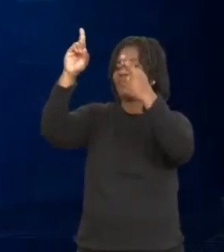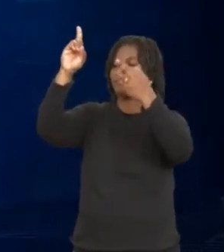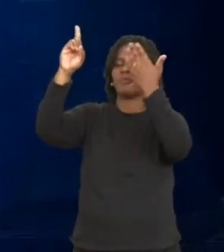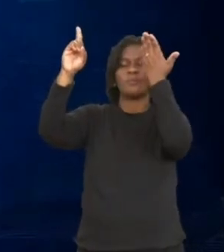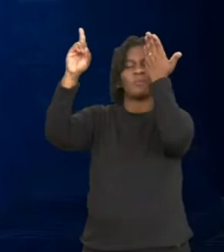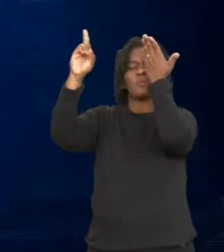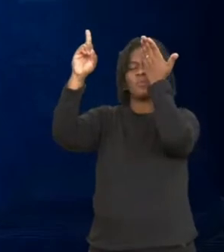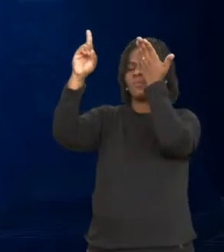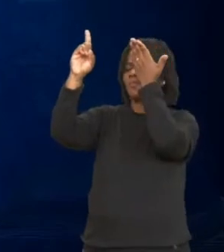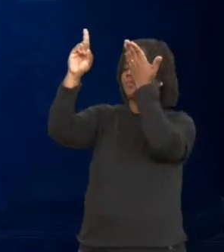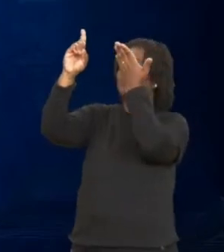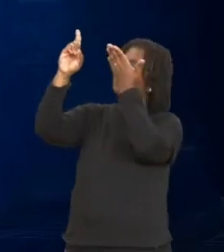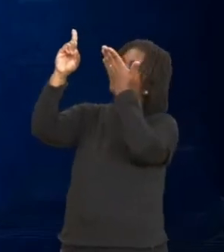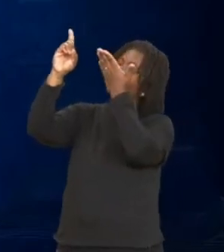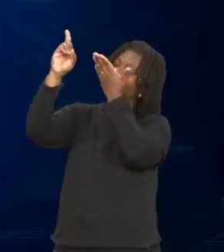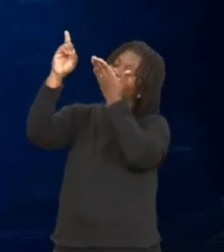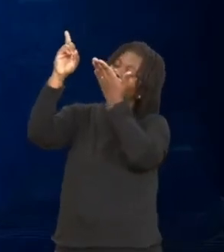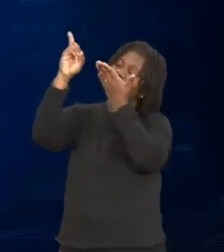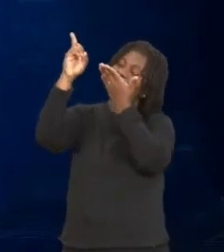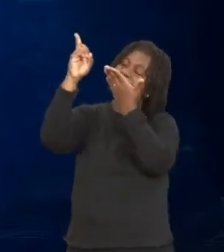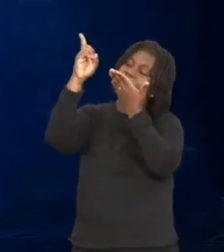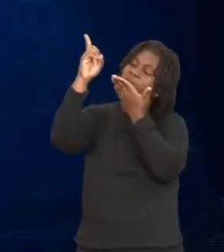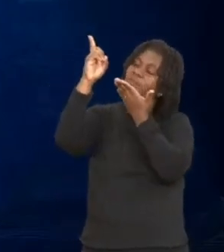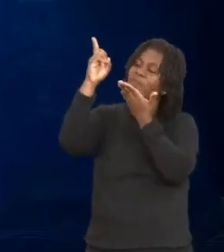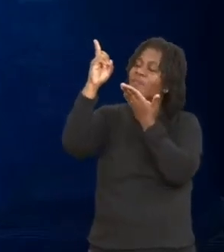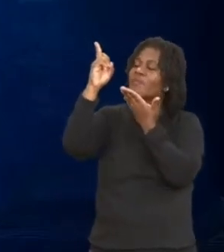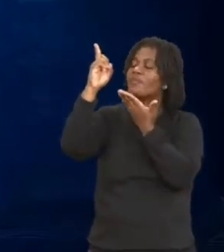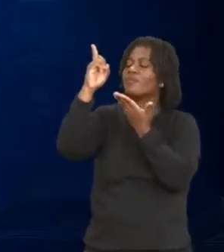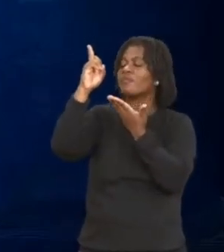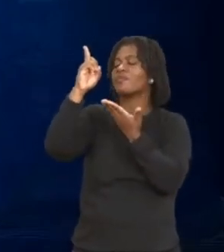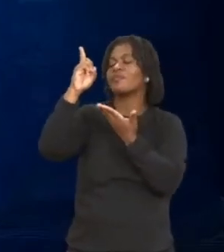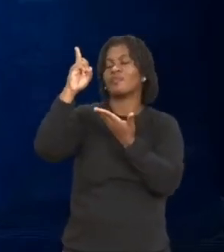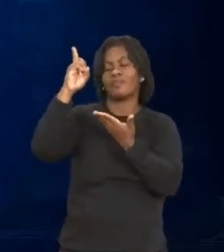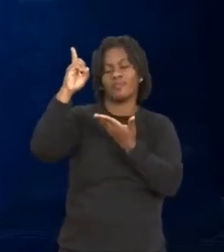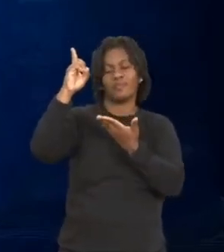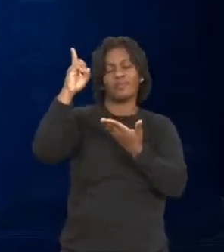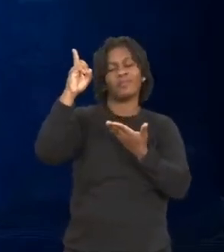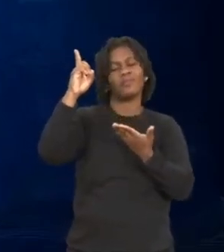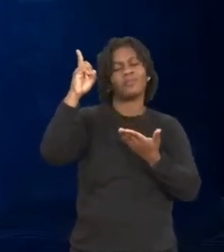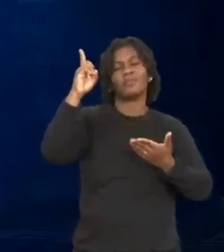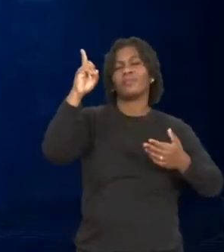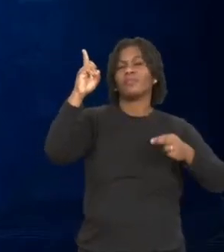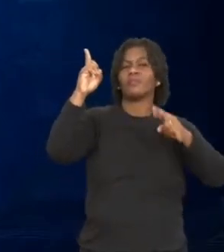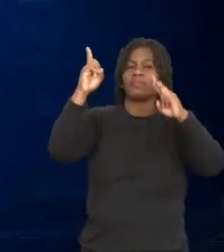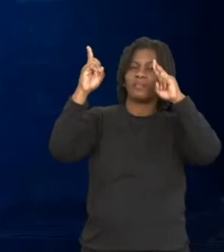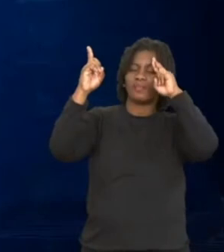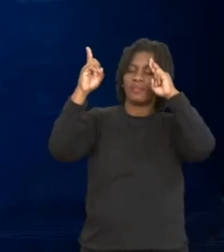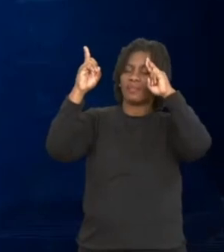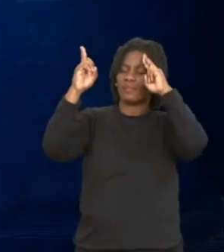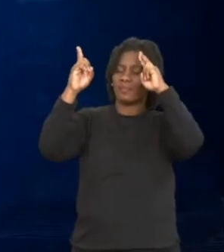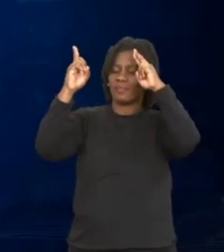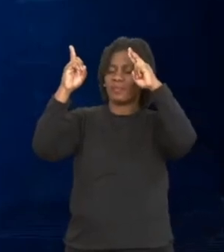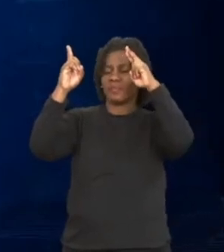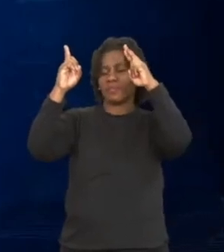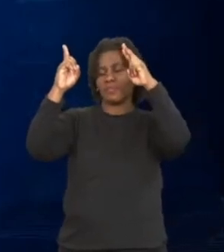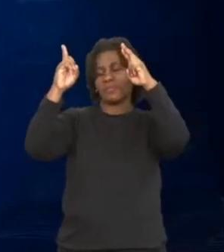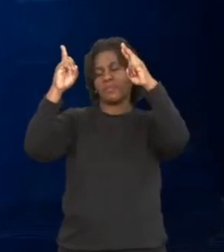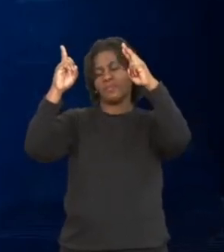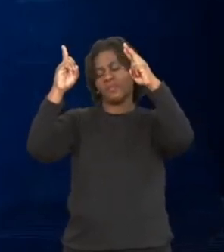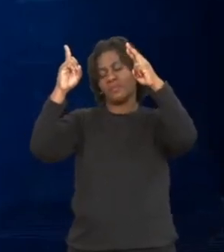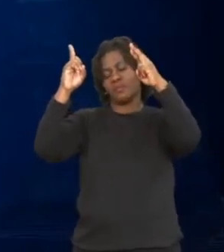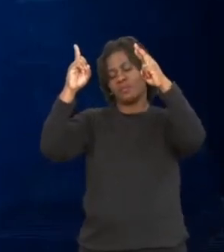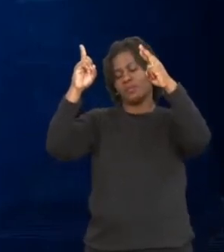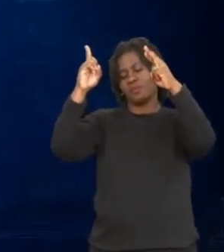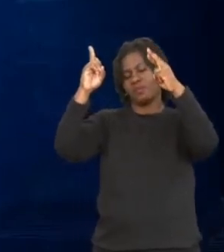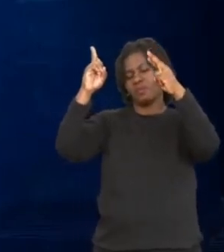Só tu és. Só tu és Senhor.